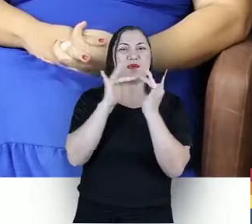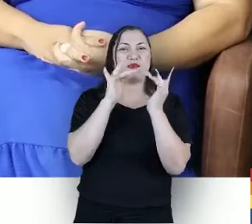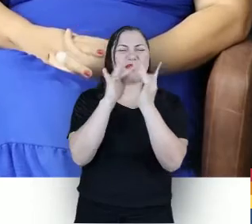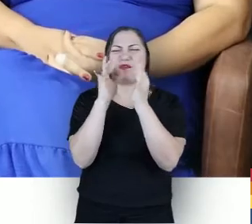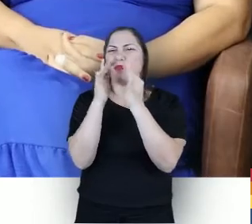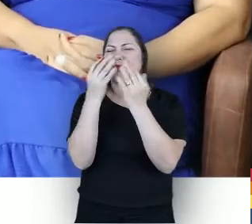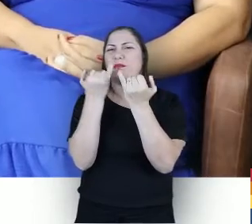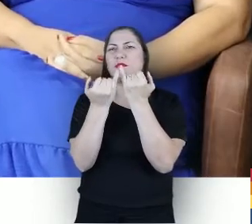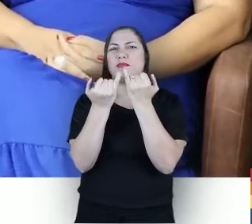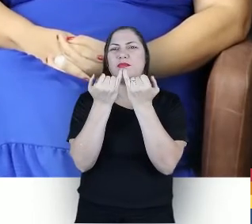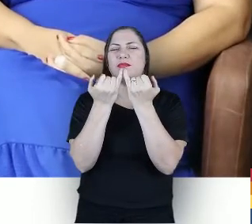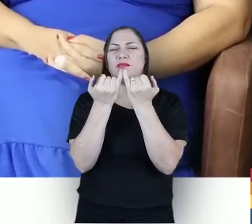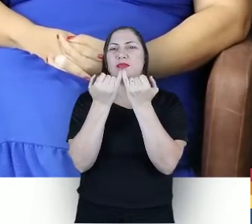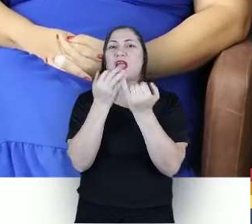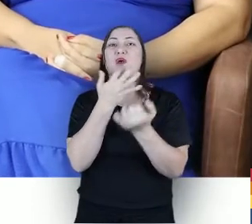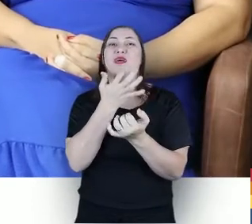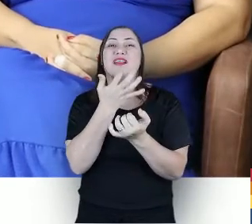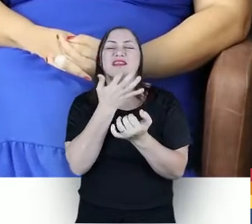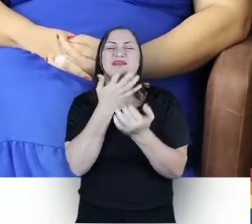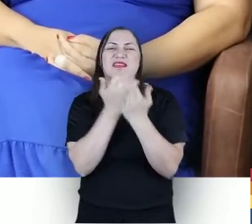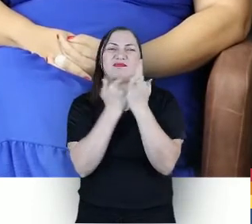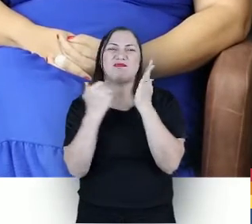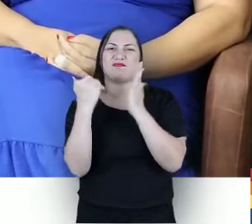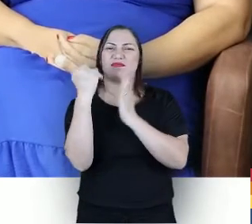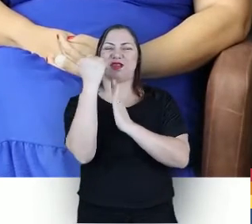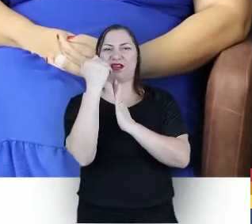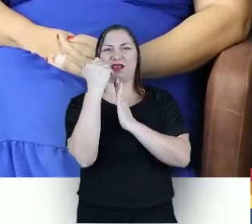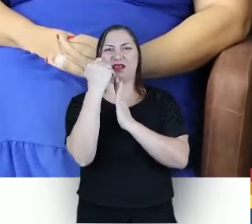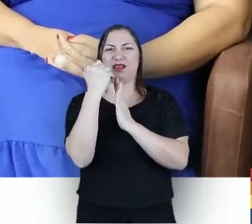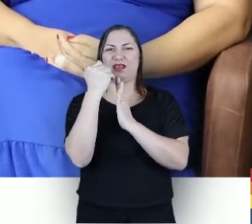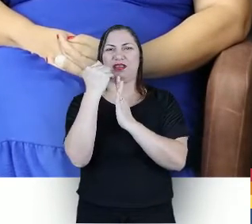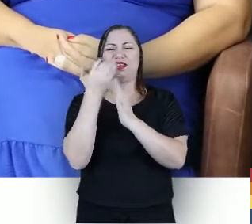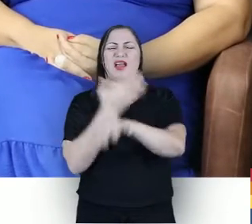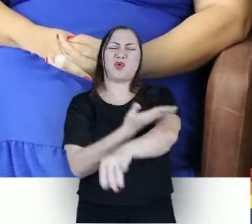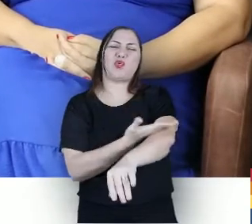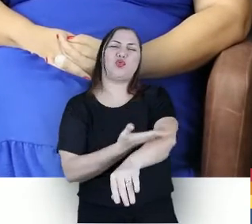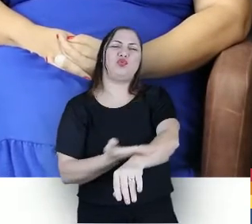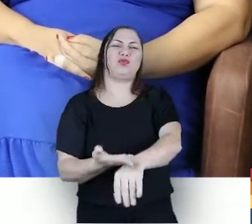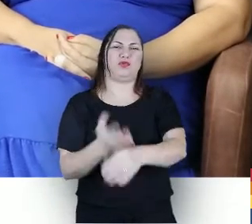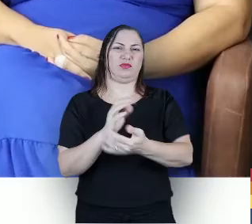como é que eu posso dizer? Deixar o aluno mais